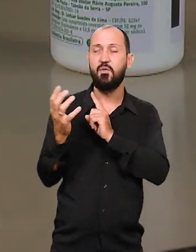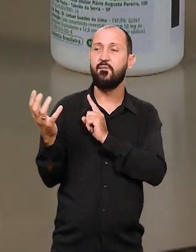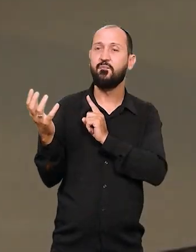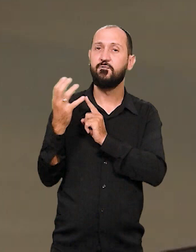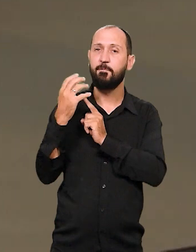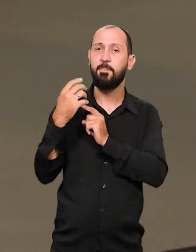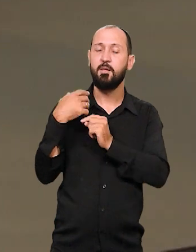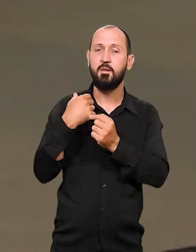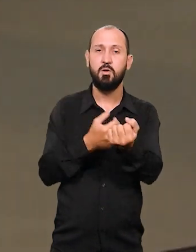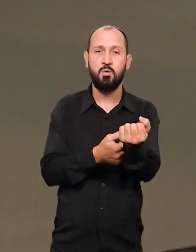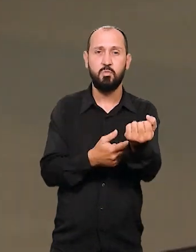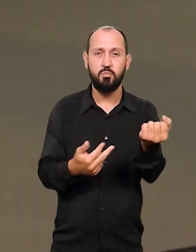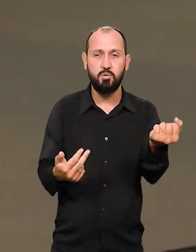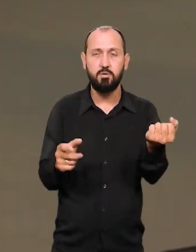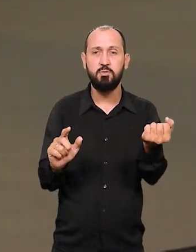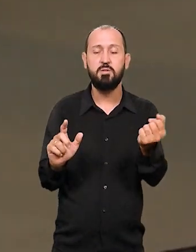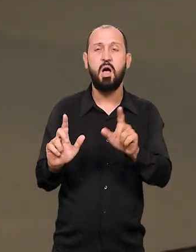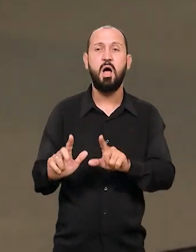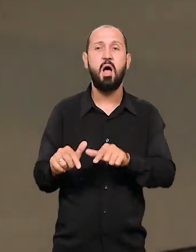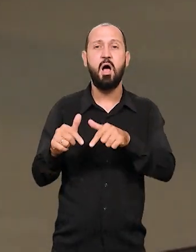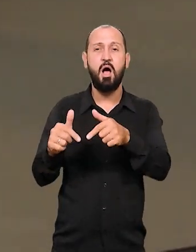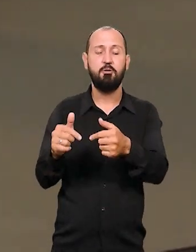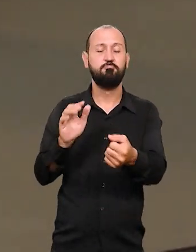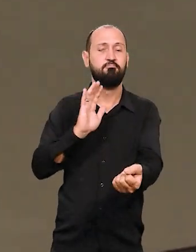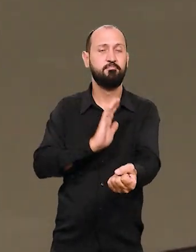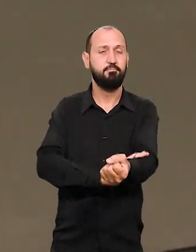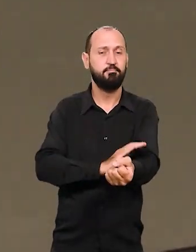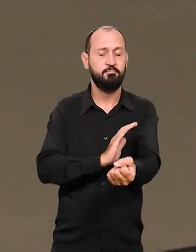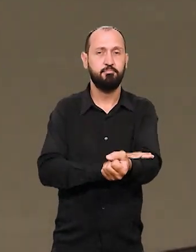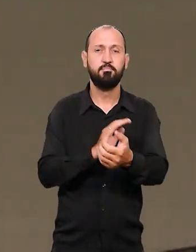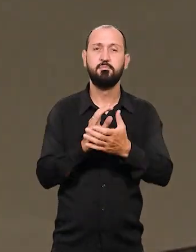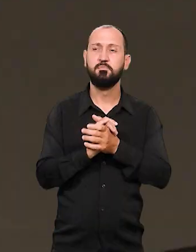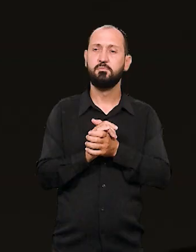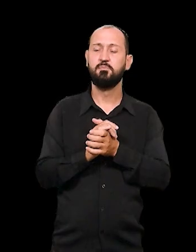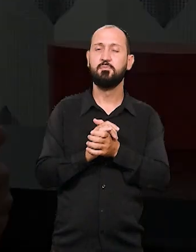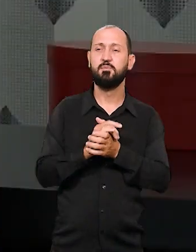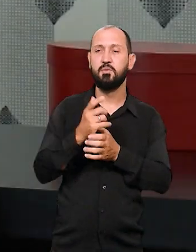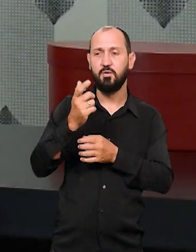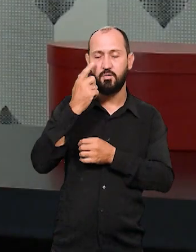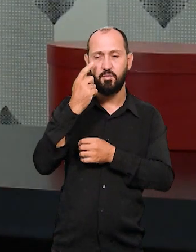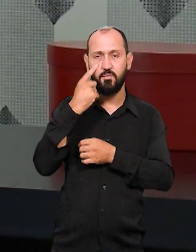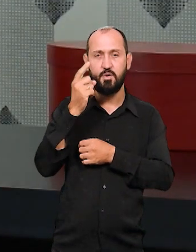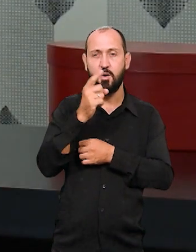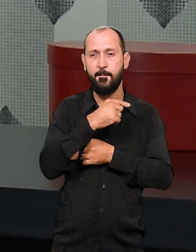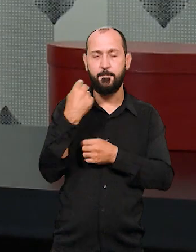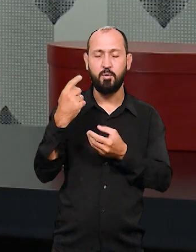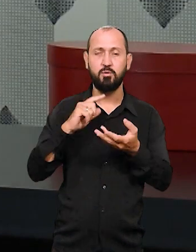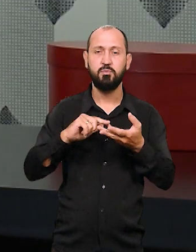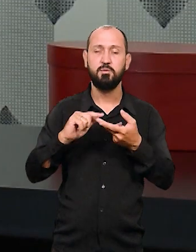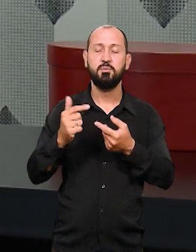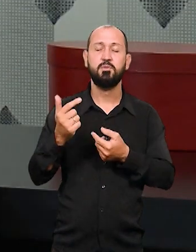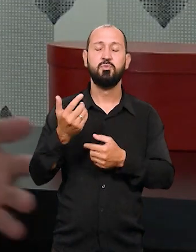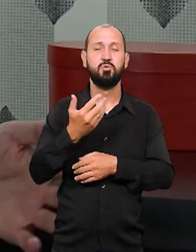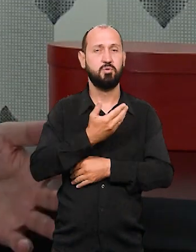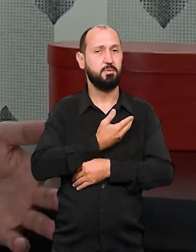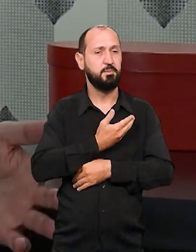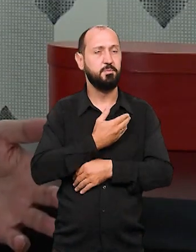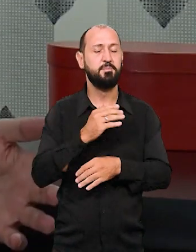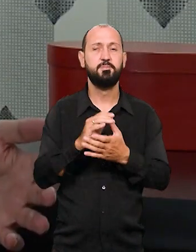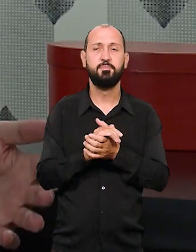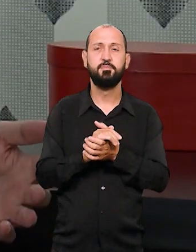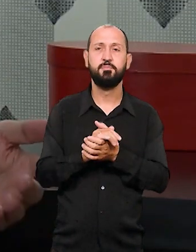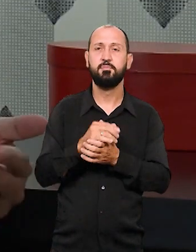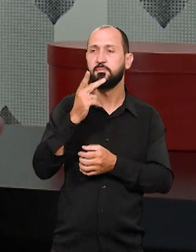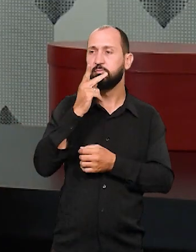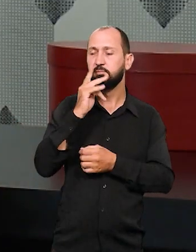AIDS se abateu sobre mim e o sangue de ativista ferveu nas minhas veias. Eu assisti a morte de muitos amigos,